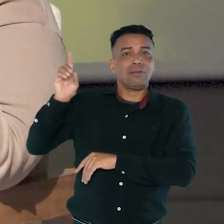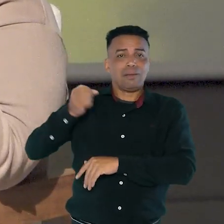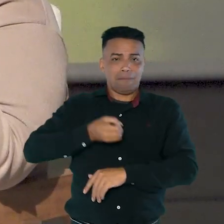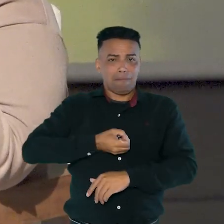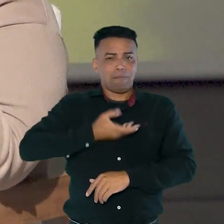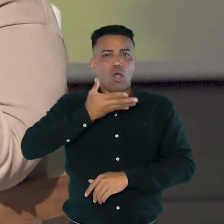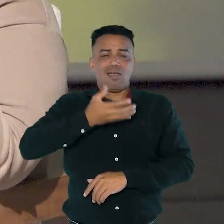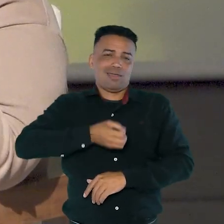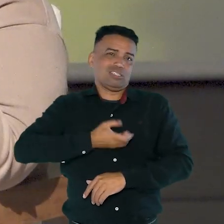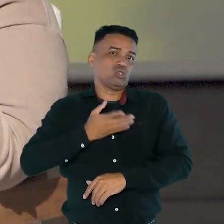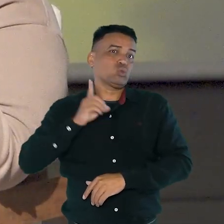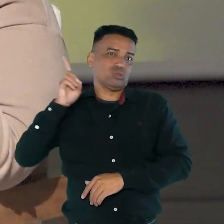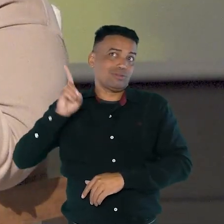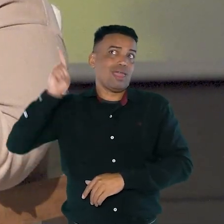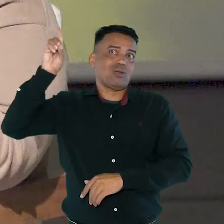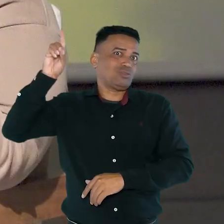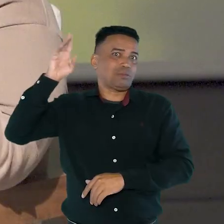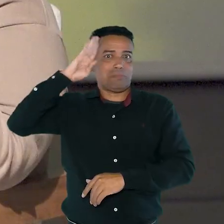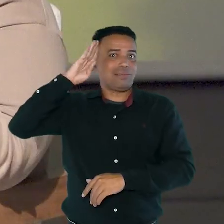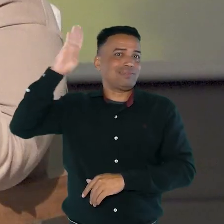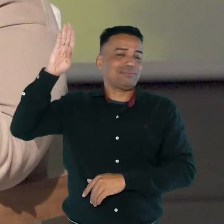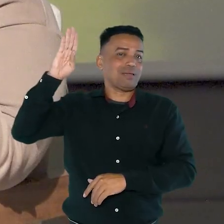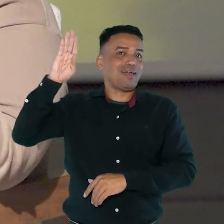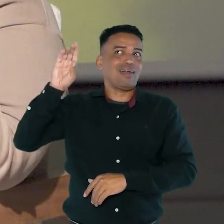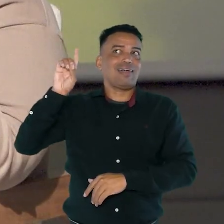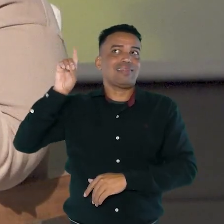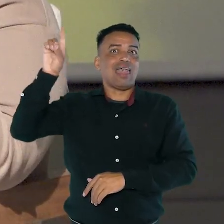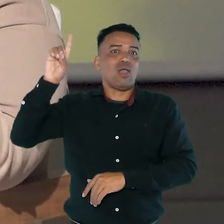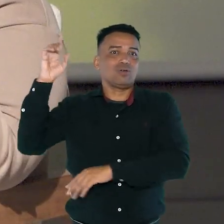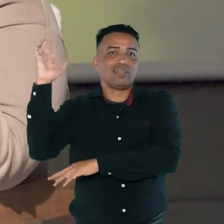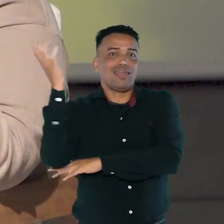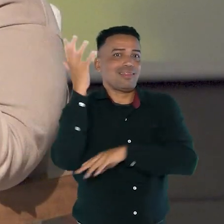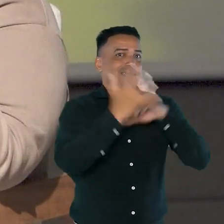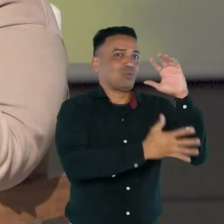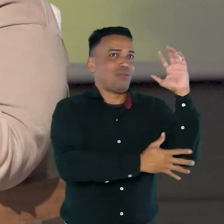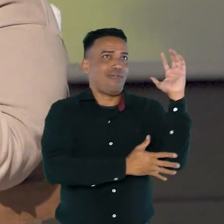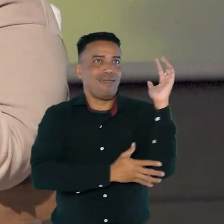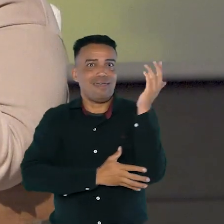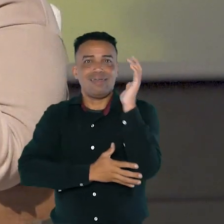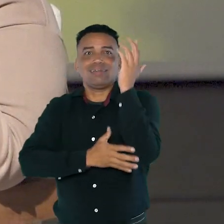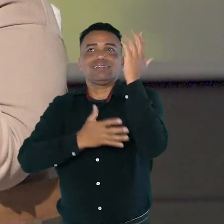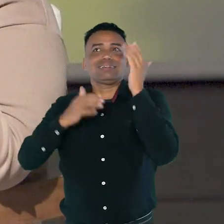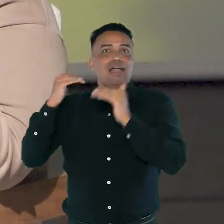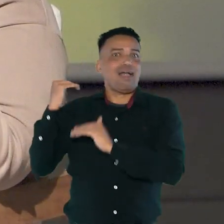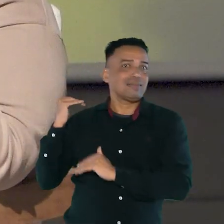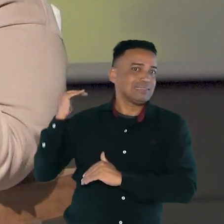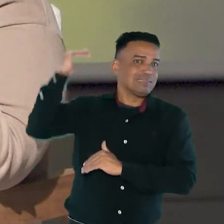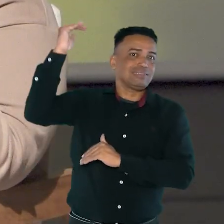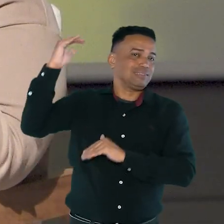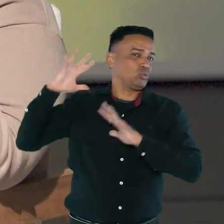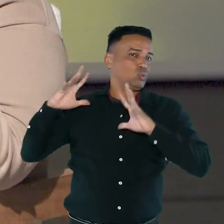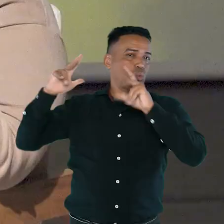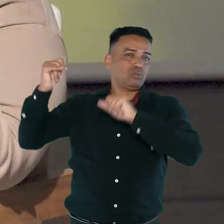poético. Sei lá, Deus é a natureza, né, acima de tudo.